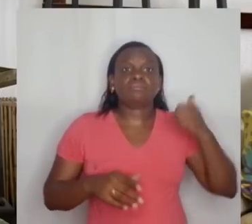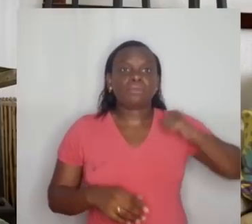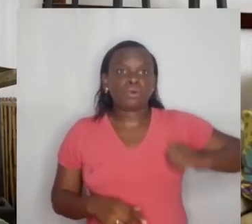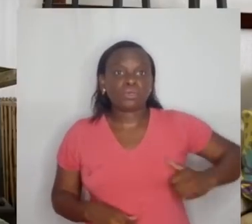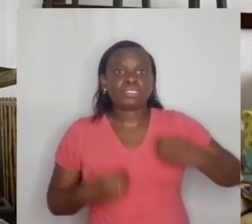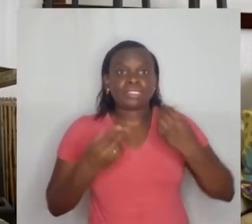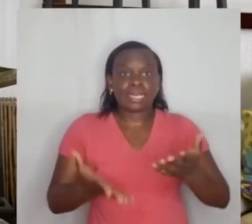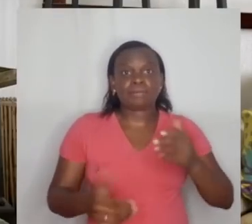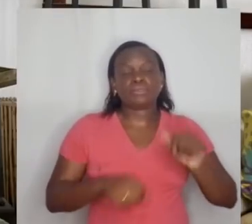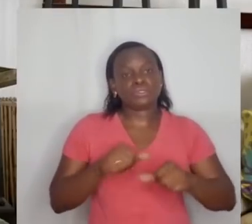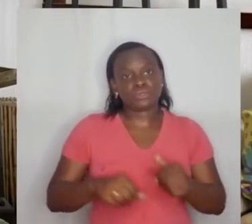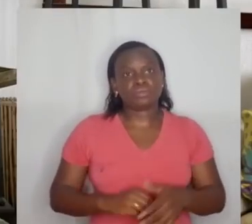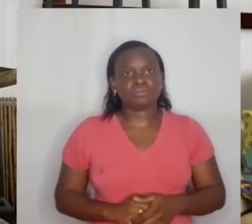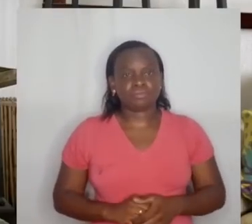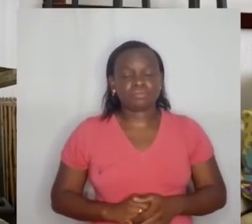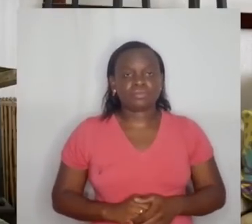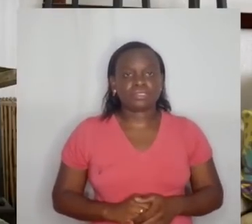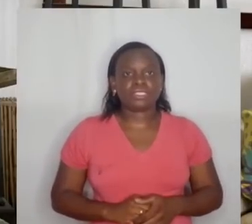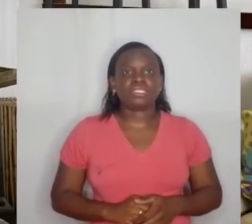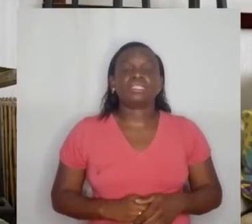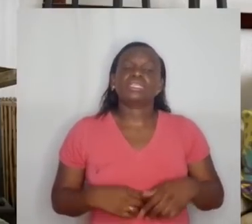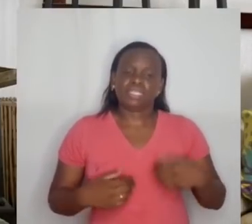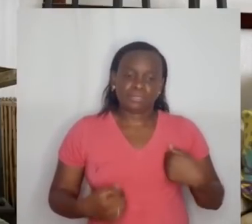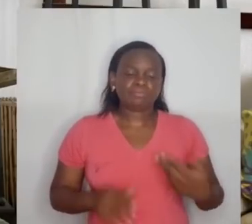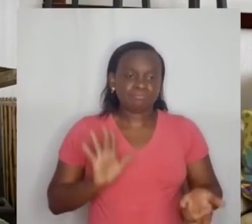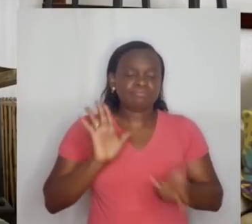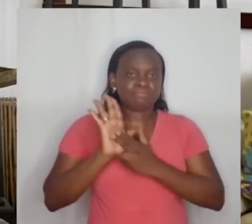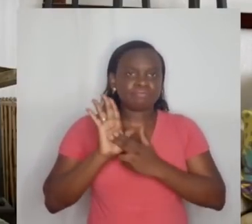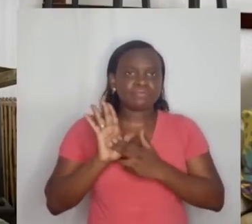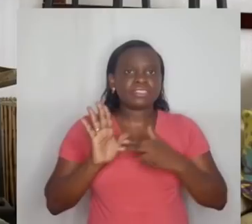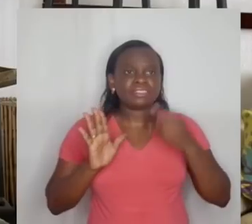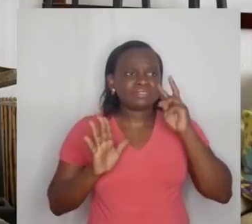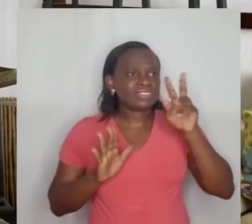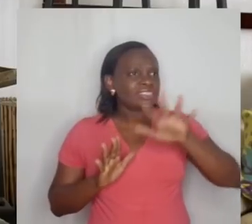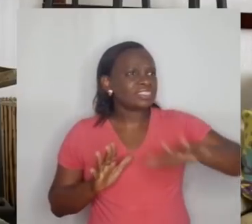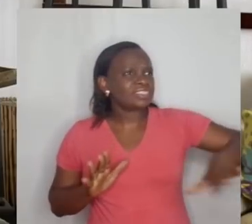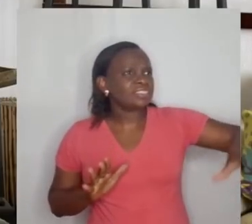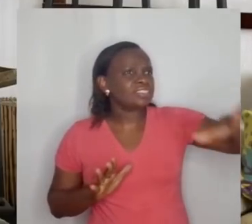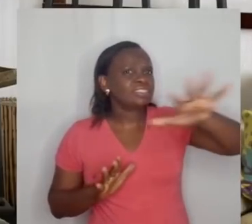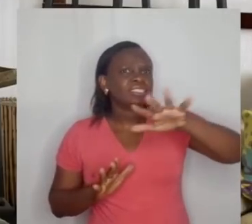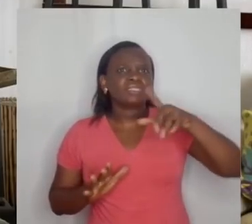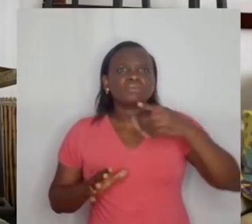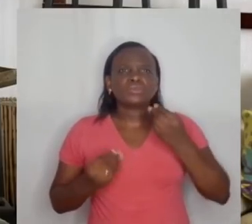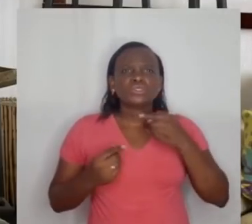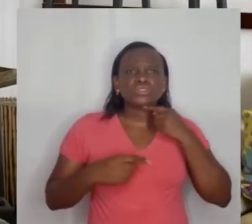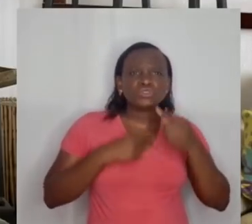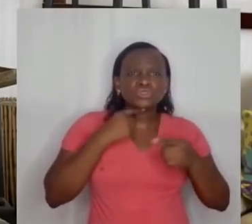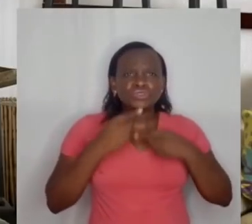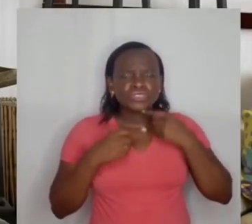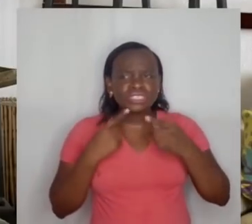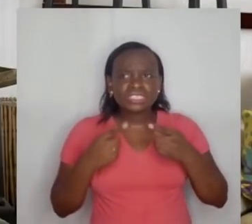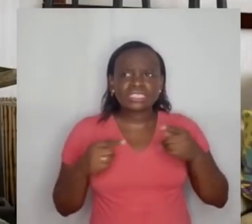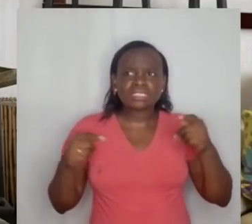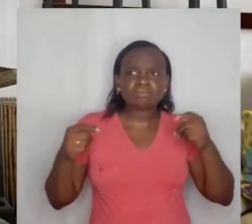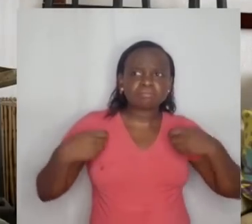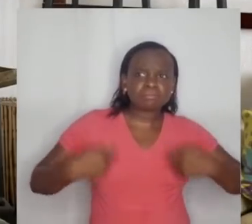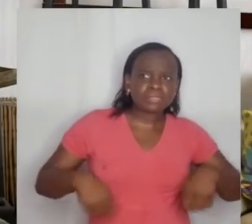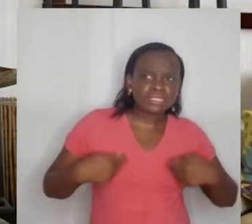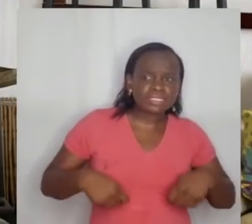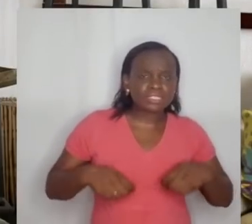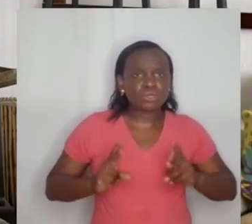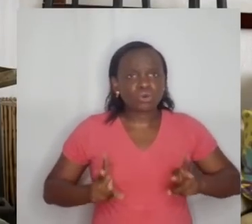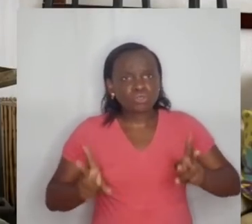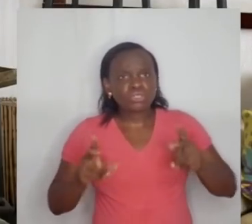de bolsas. Eu devo admitir que nesse cenário nós tivemos muitas dúvidas se deveríamos ou